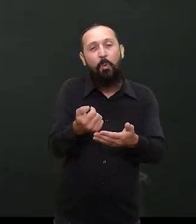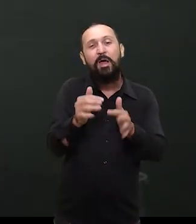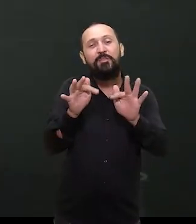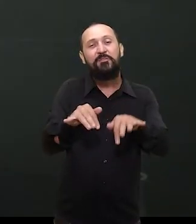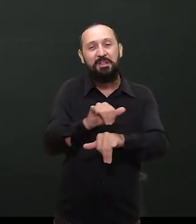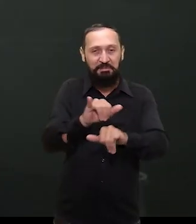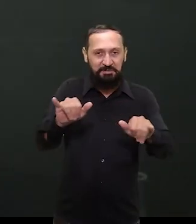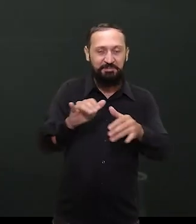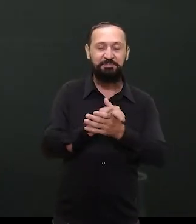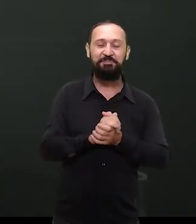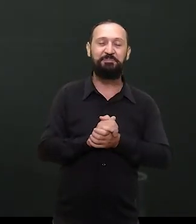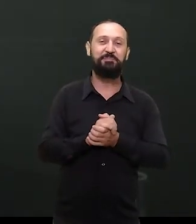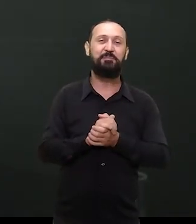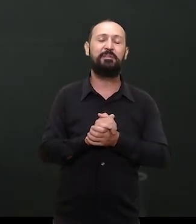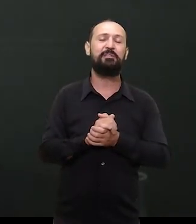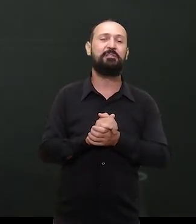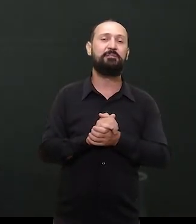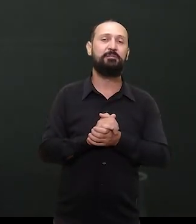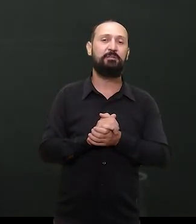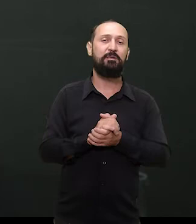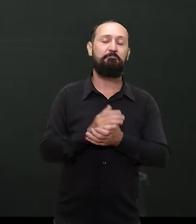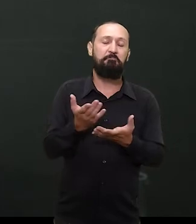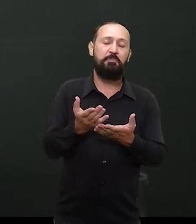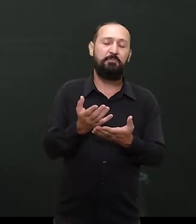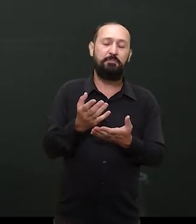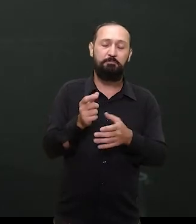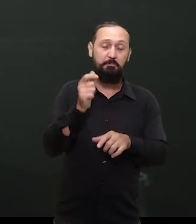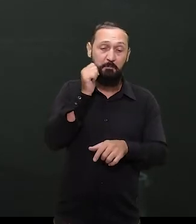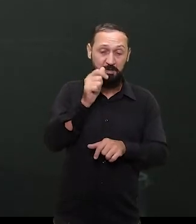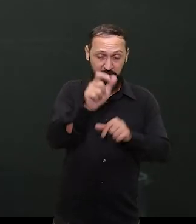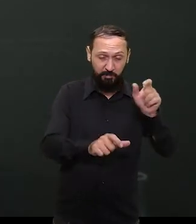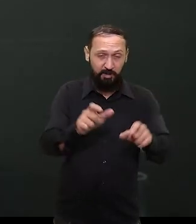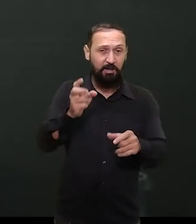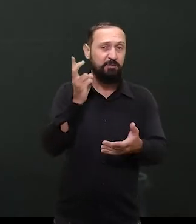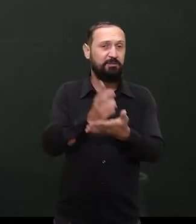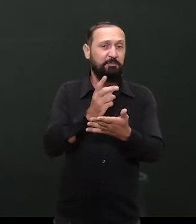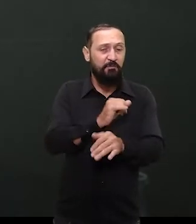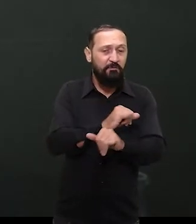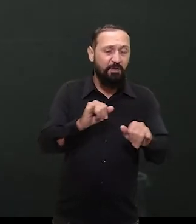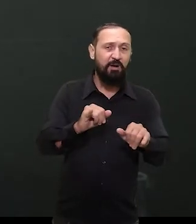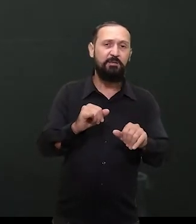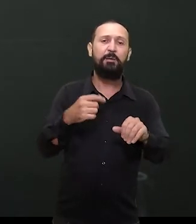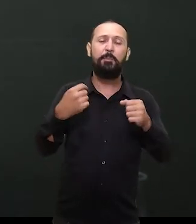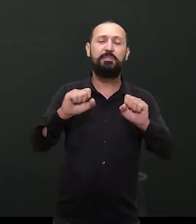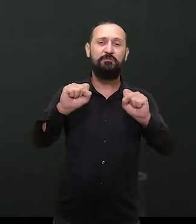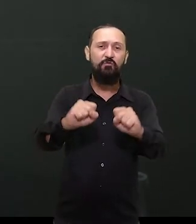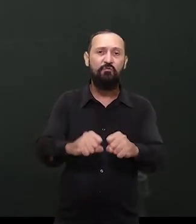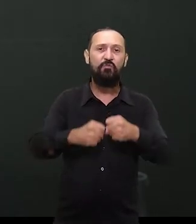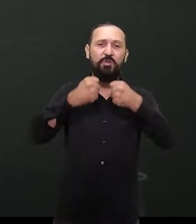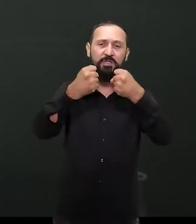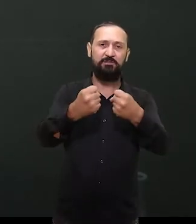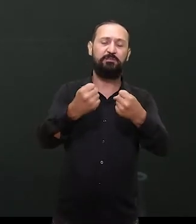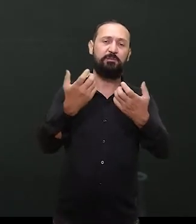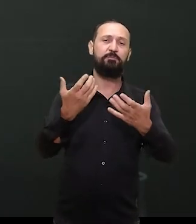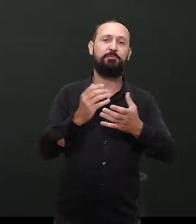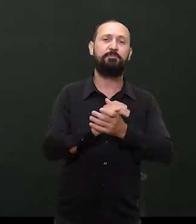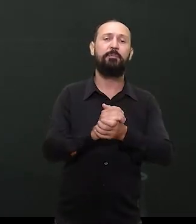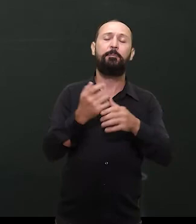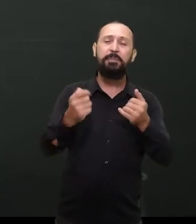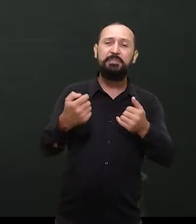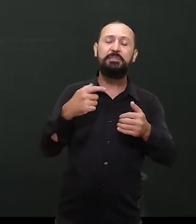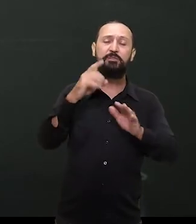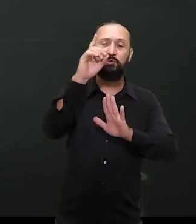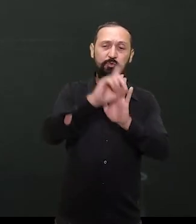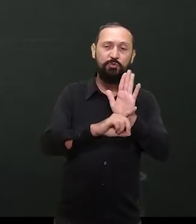programa bom eu sempre digo para mulher é se fortalecer né procurar